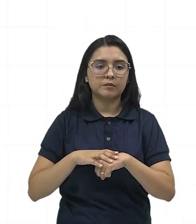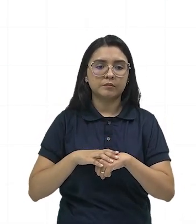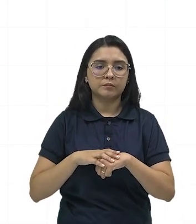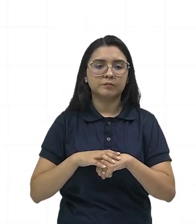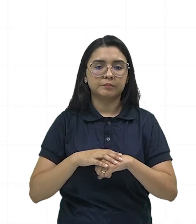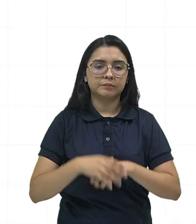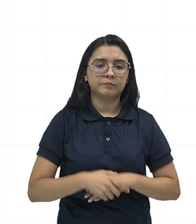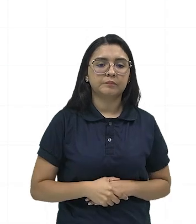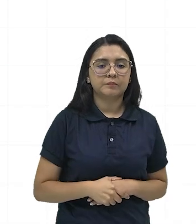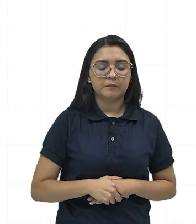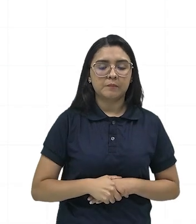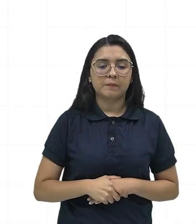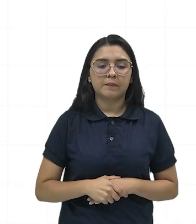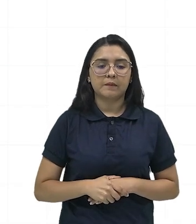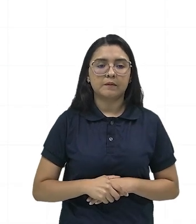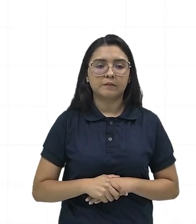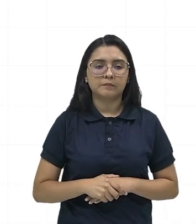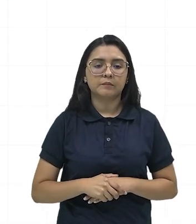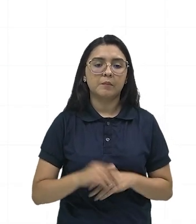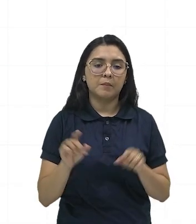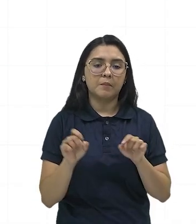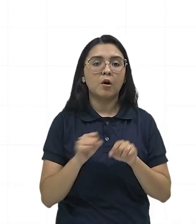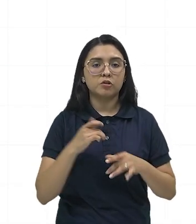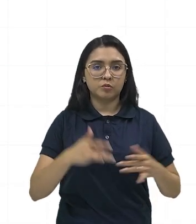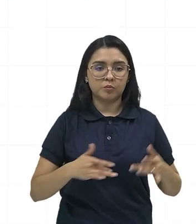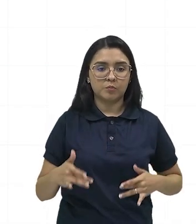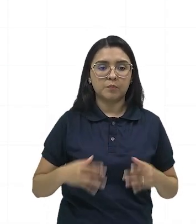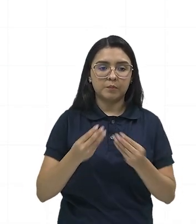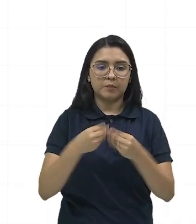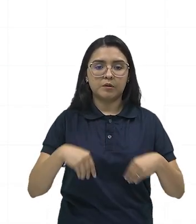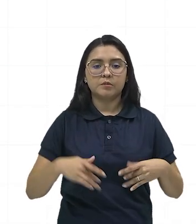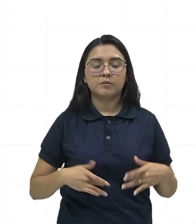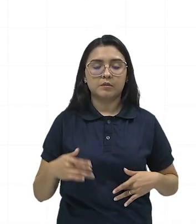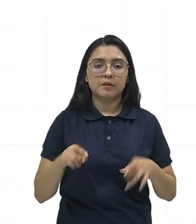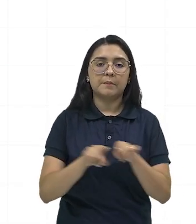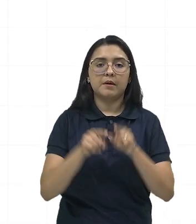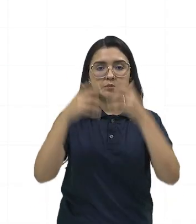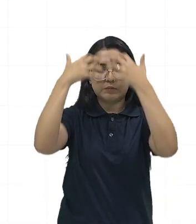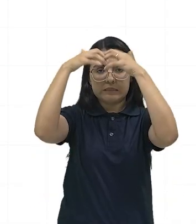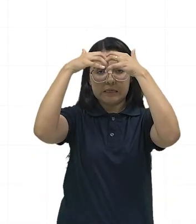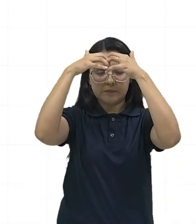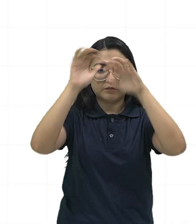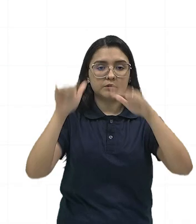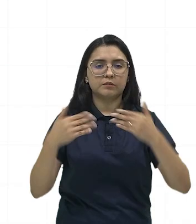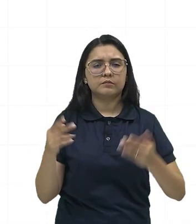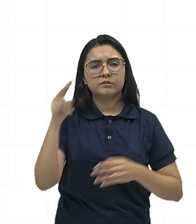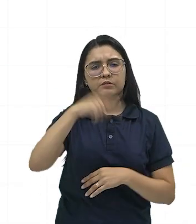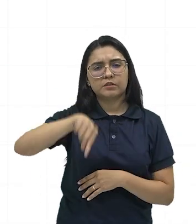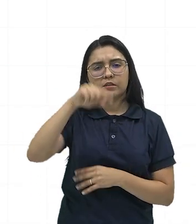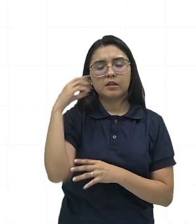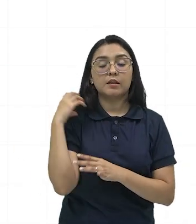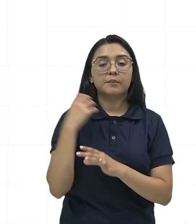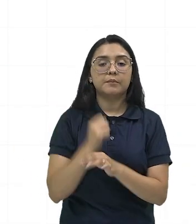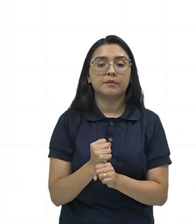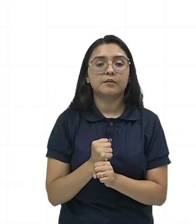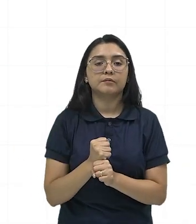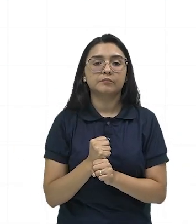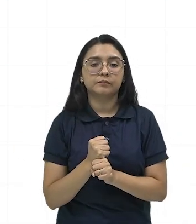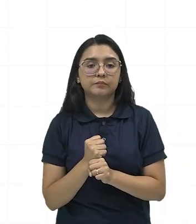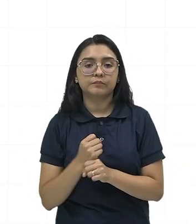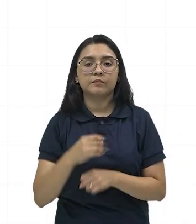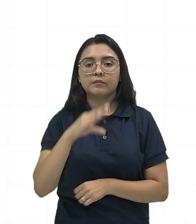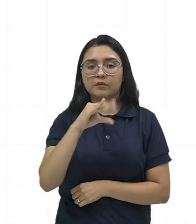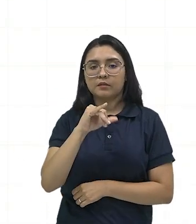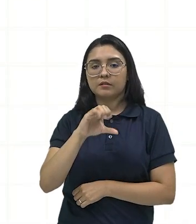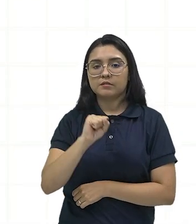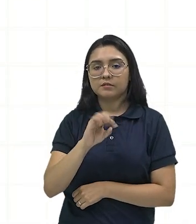dessa tênia que podem parar em outros órgãos, como até mesmo no cérebro. Então, só para você relembrar aí, a cisticercose,